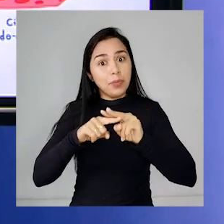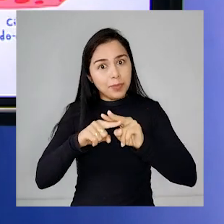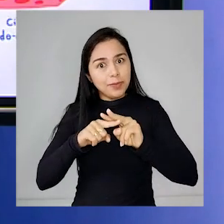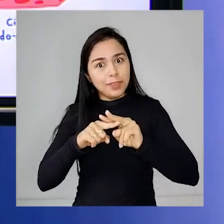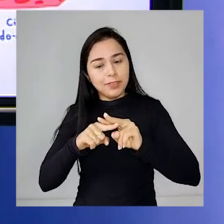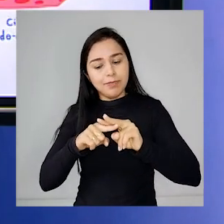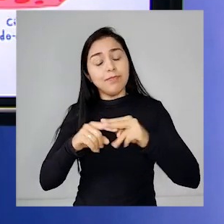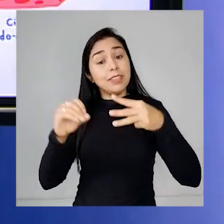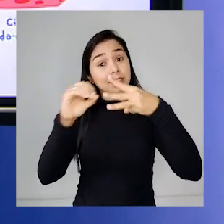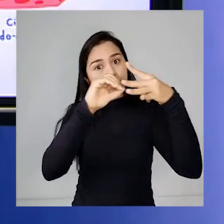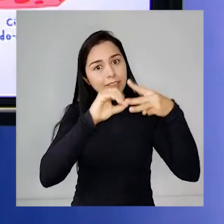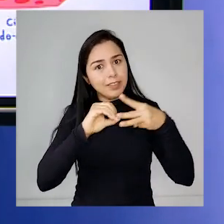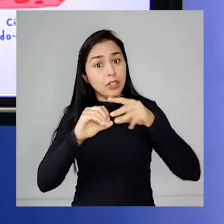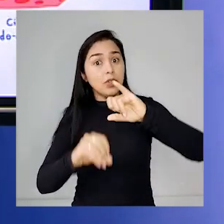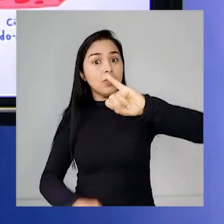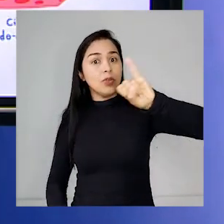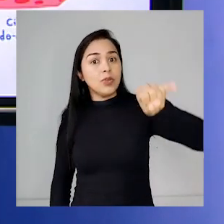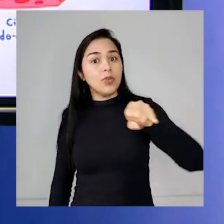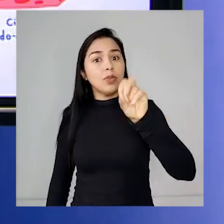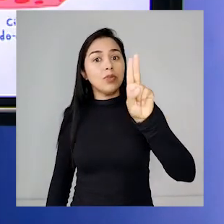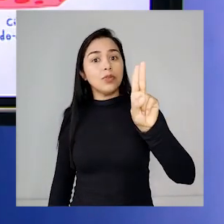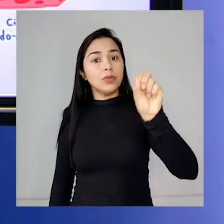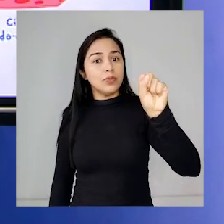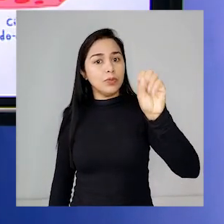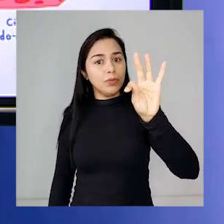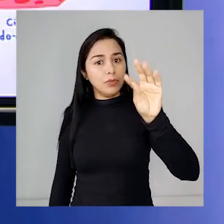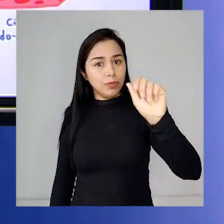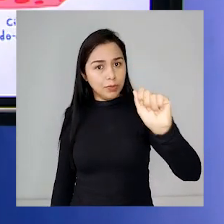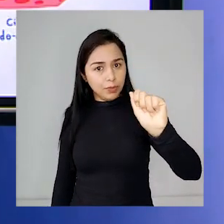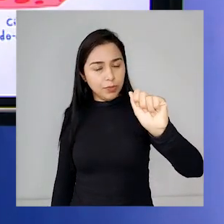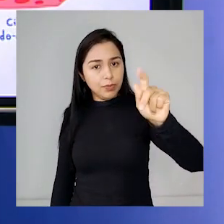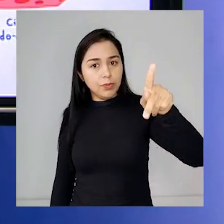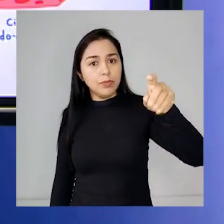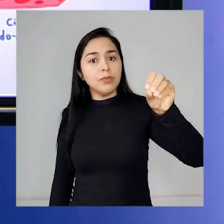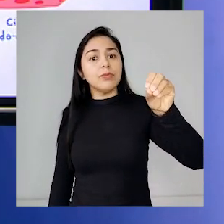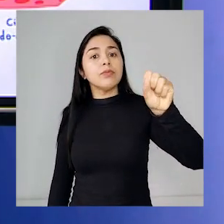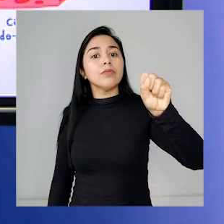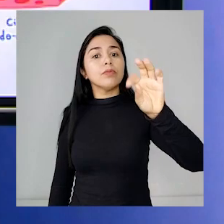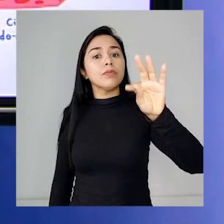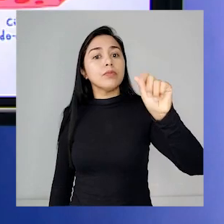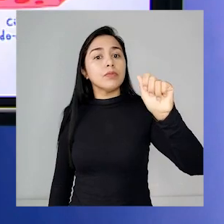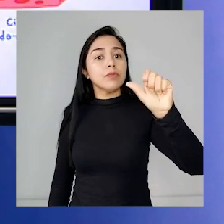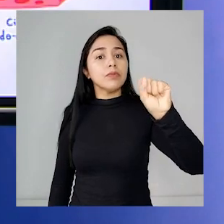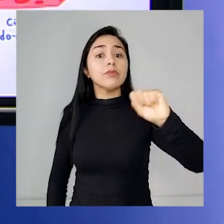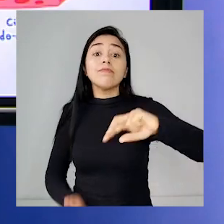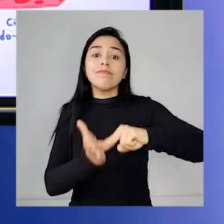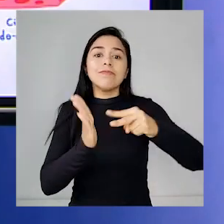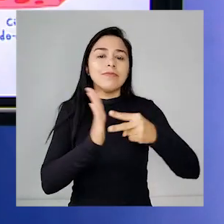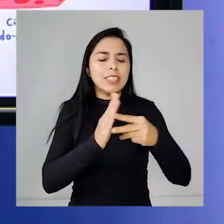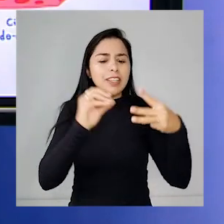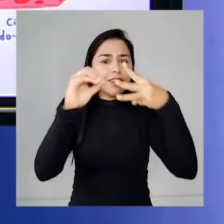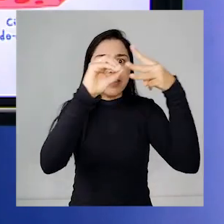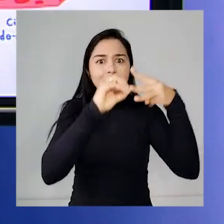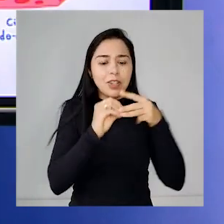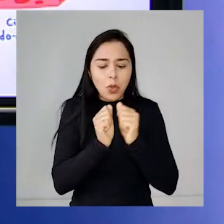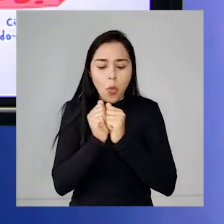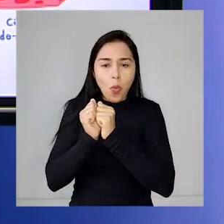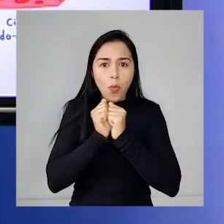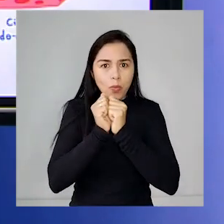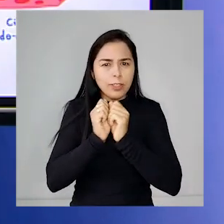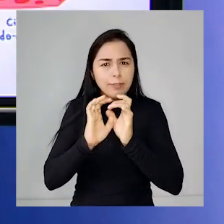são justapostas, bem unidas, bem firmes e não permitem que agentes